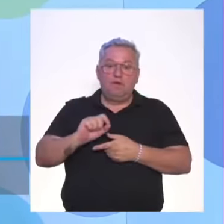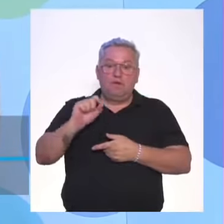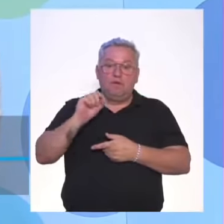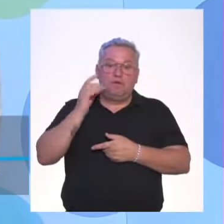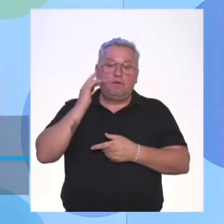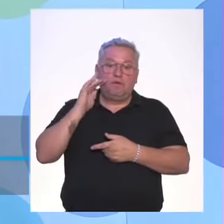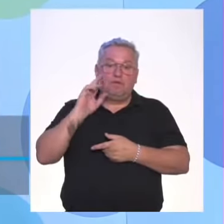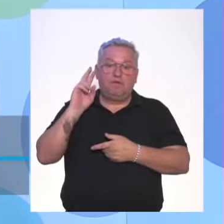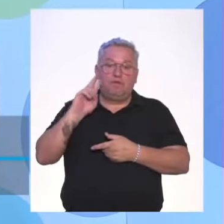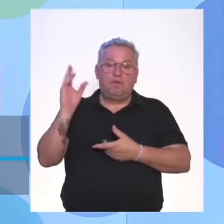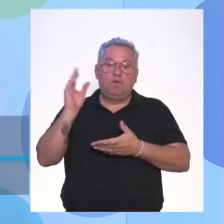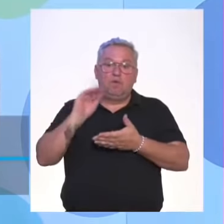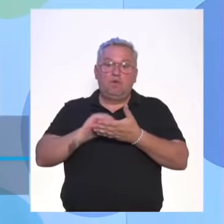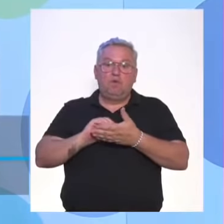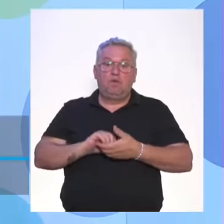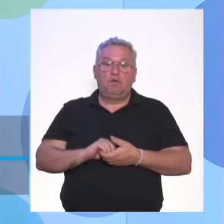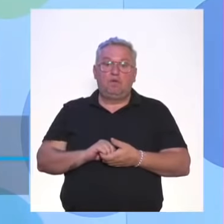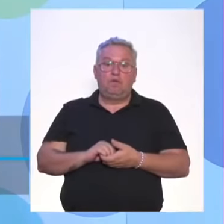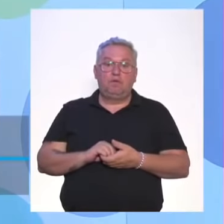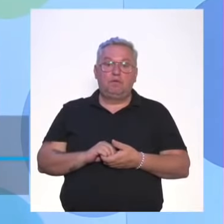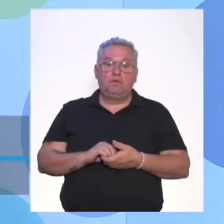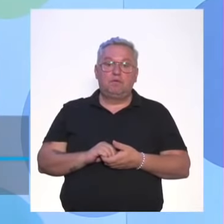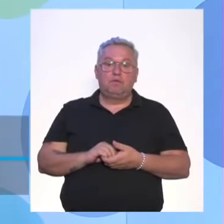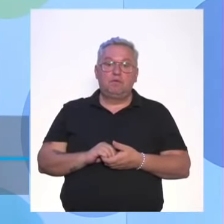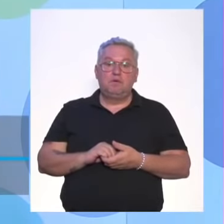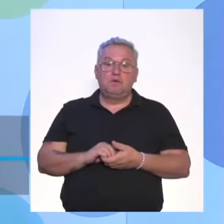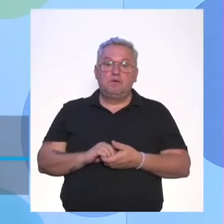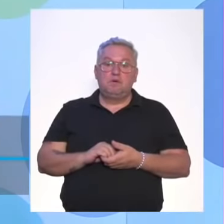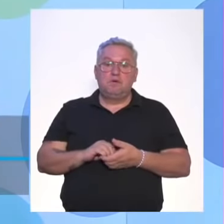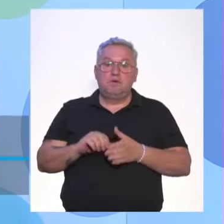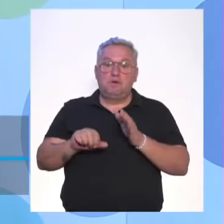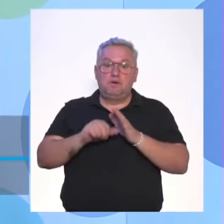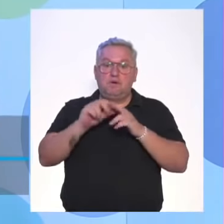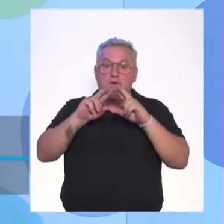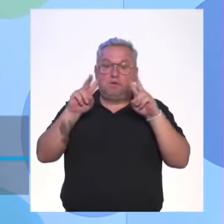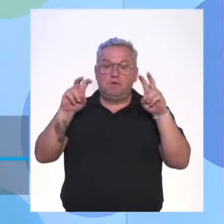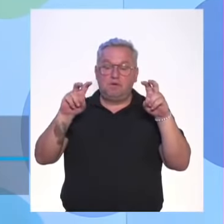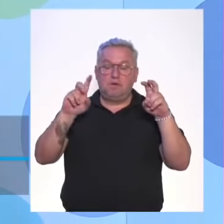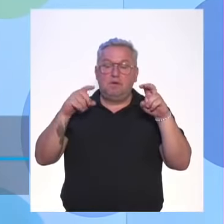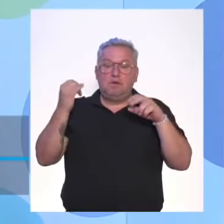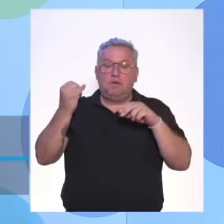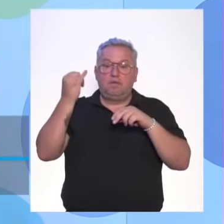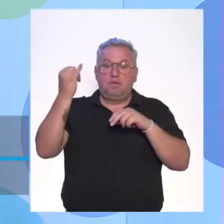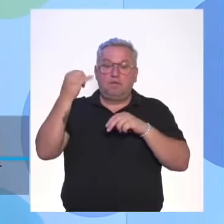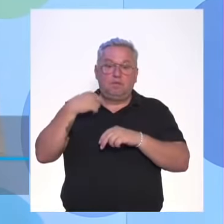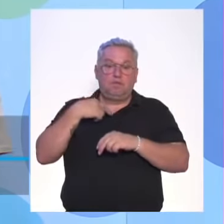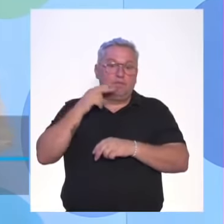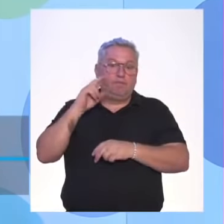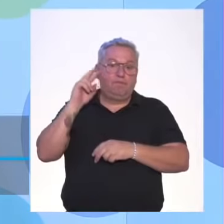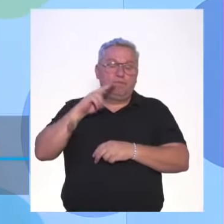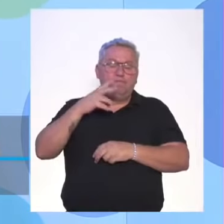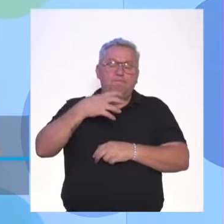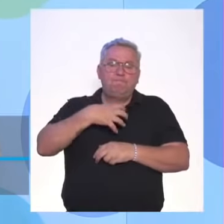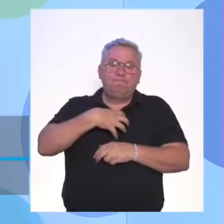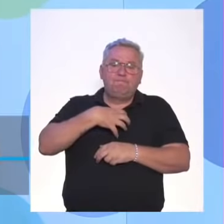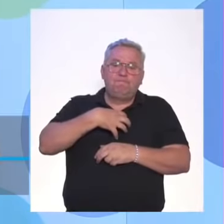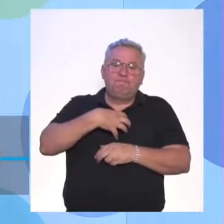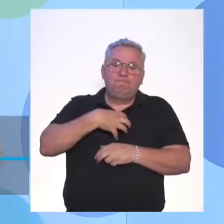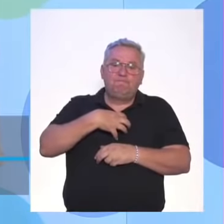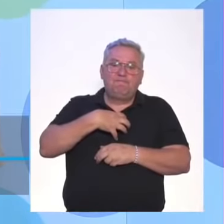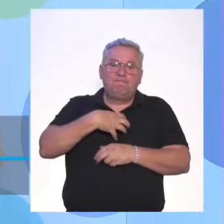não sei se algum alguém colocou aqui Vou até ver ó que é a primeira frase quando ele falou que o essencial não pode ser visto tem que ser